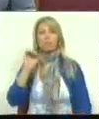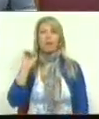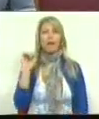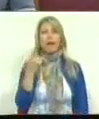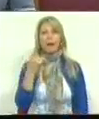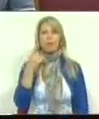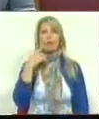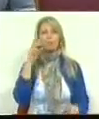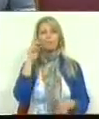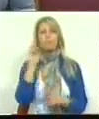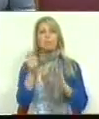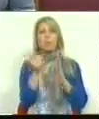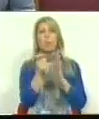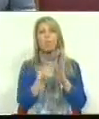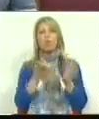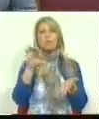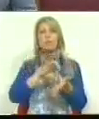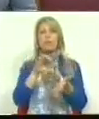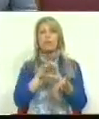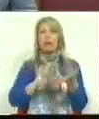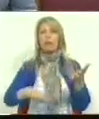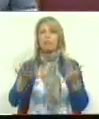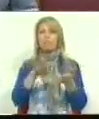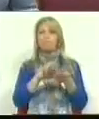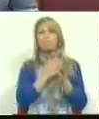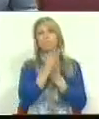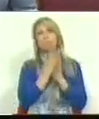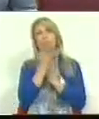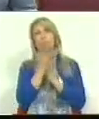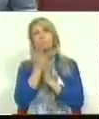pontos centrais destas dimensões, sem prejuízo